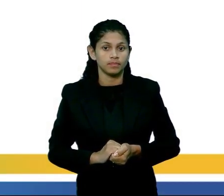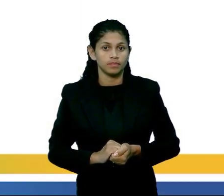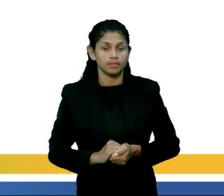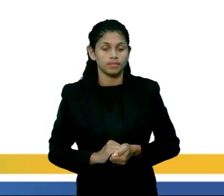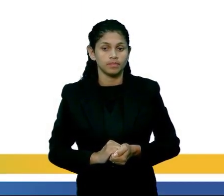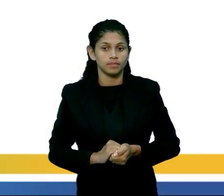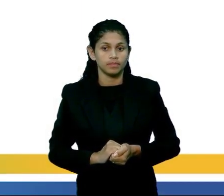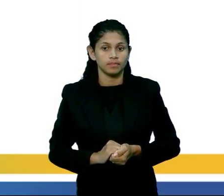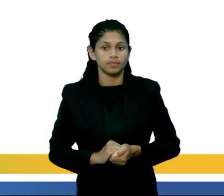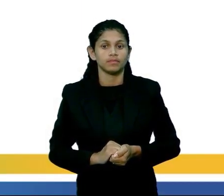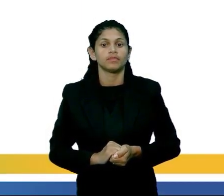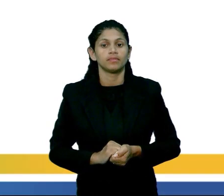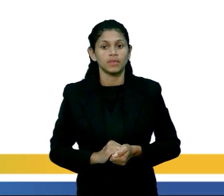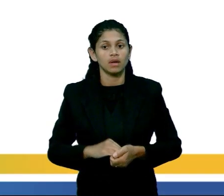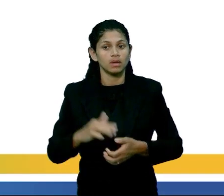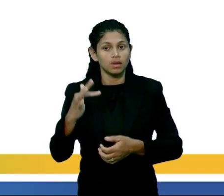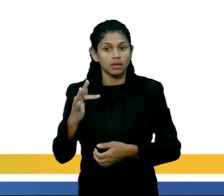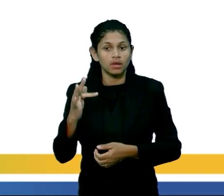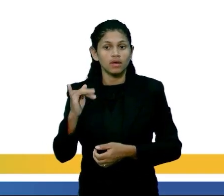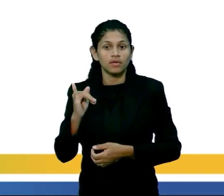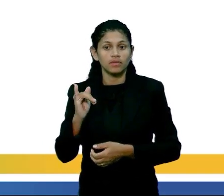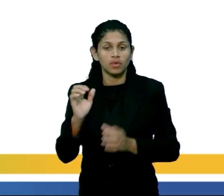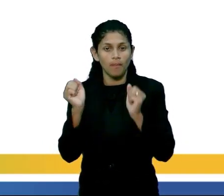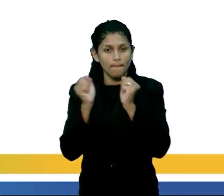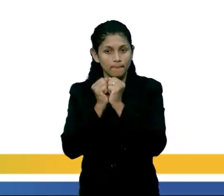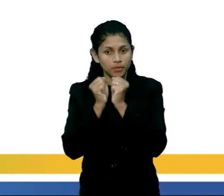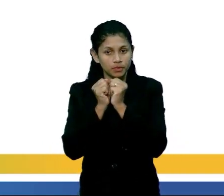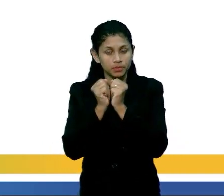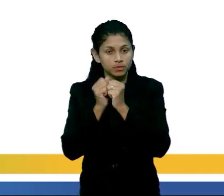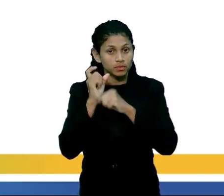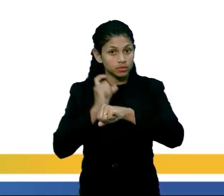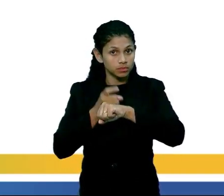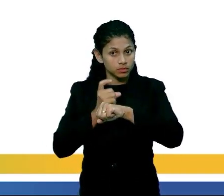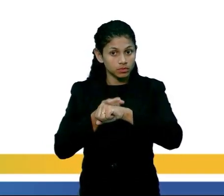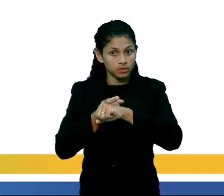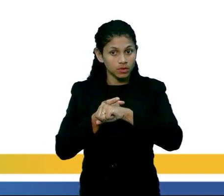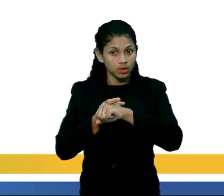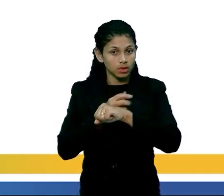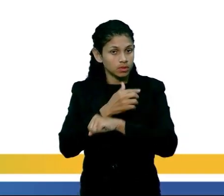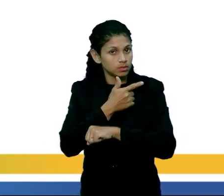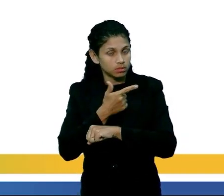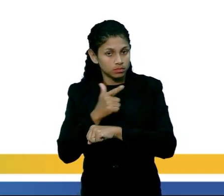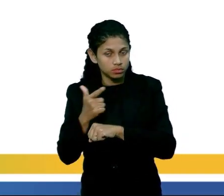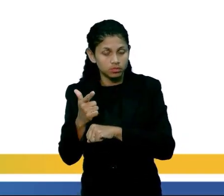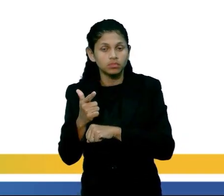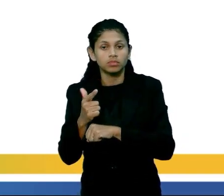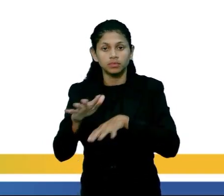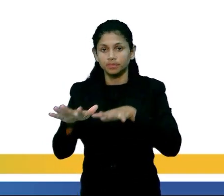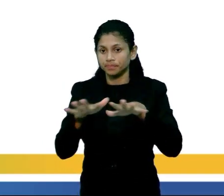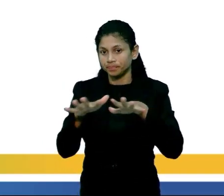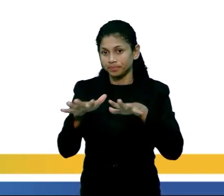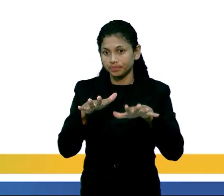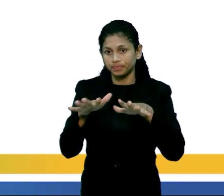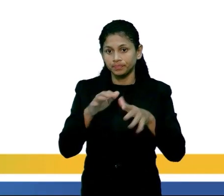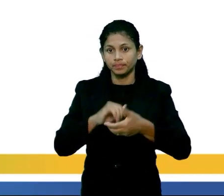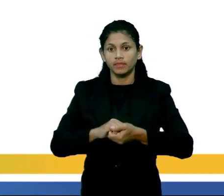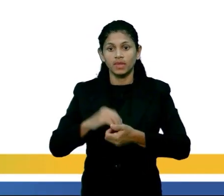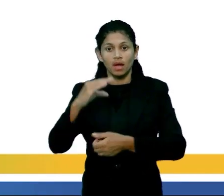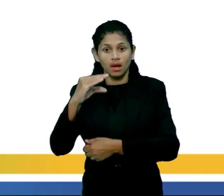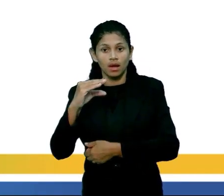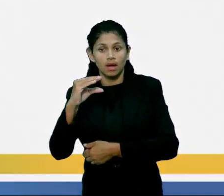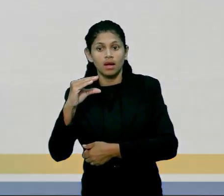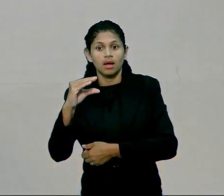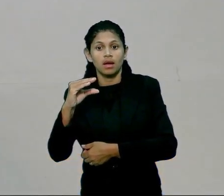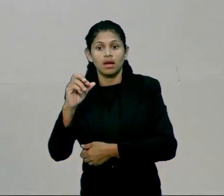da fibrosa, são essa aproximação de ossos sem o movimento, né, da articulação. A cartilaginosa, que